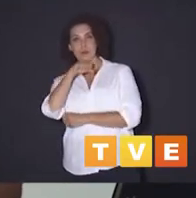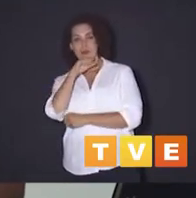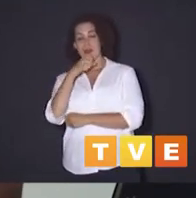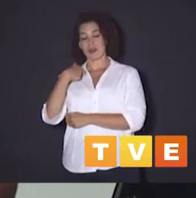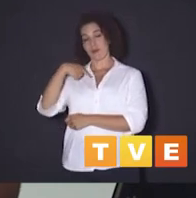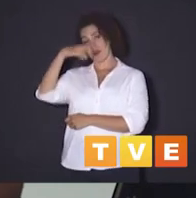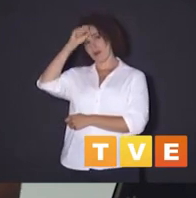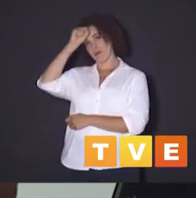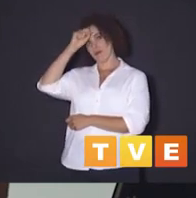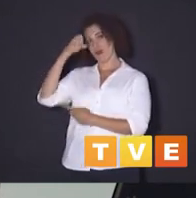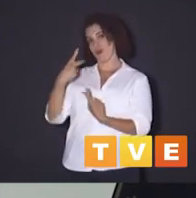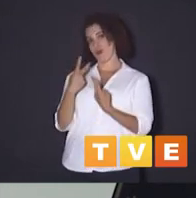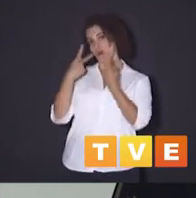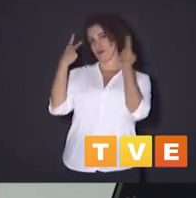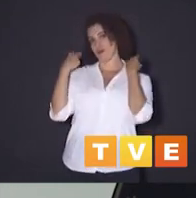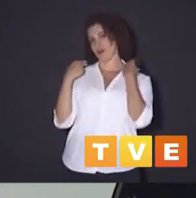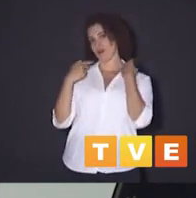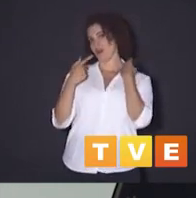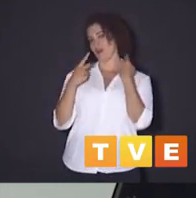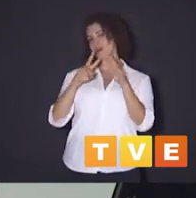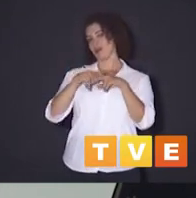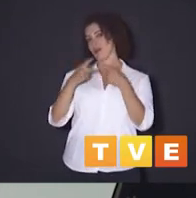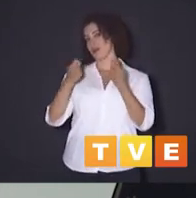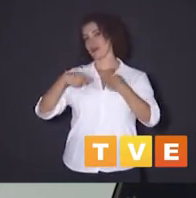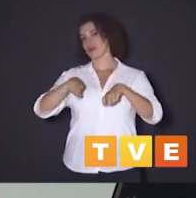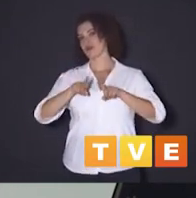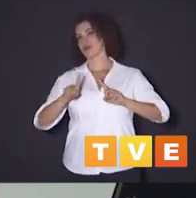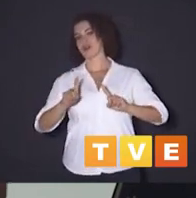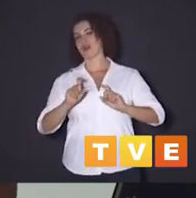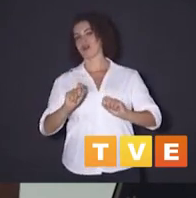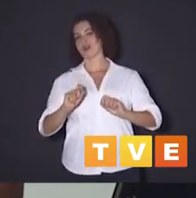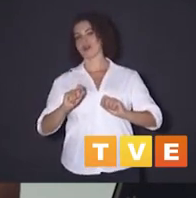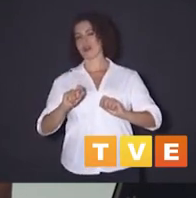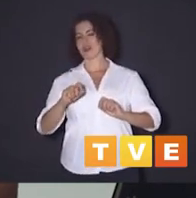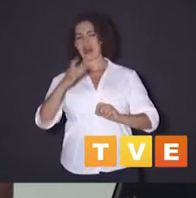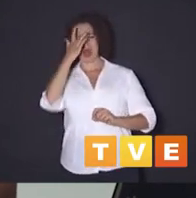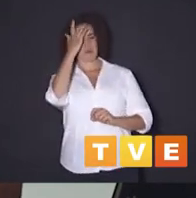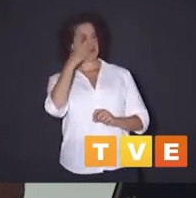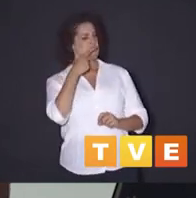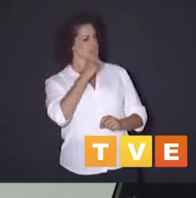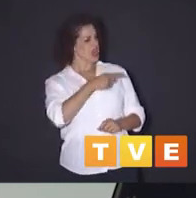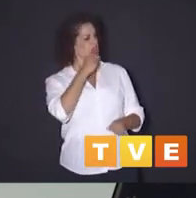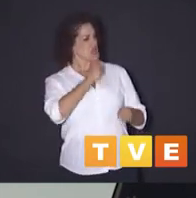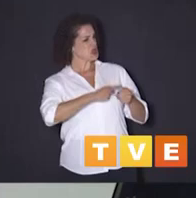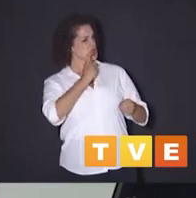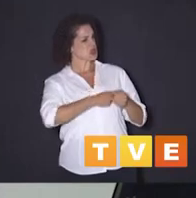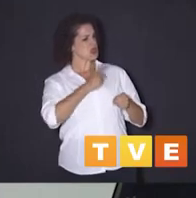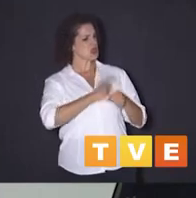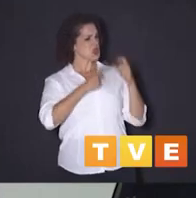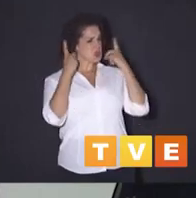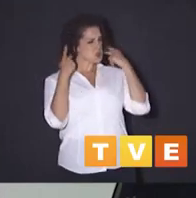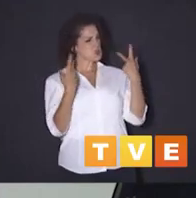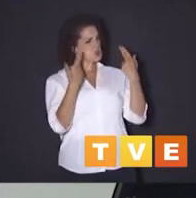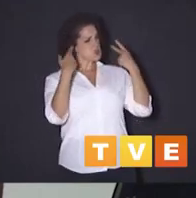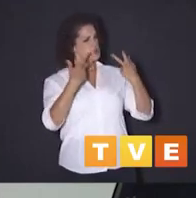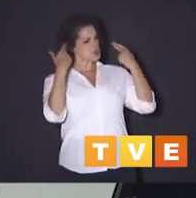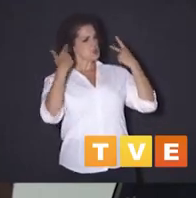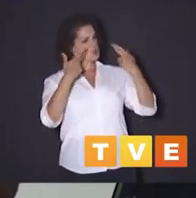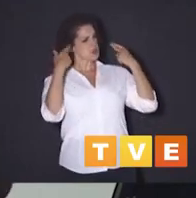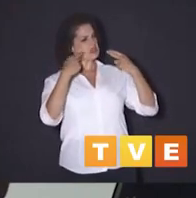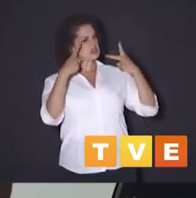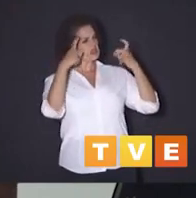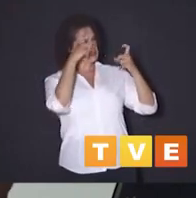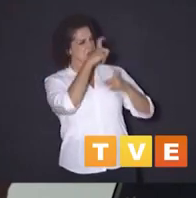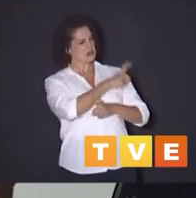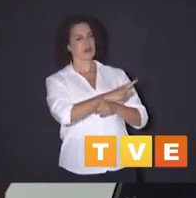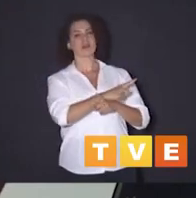pra não precisar ouvir da pessoa que estava com eles é muito duro mas aqui eu não consigo né esse